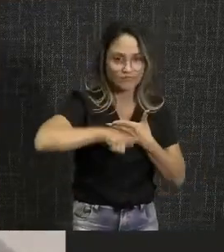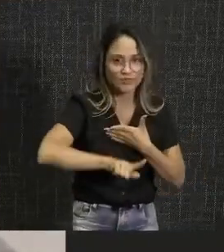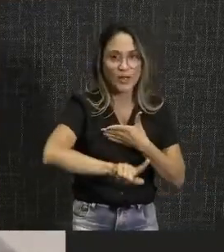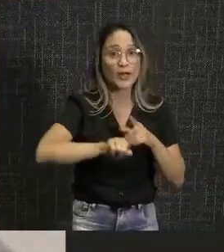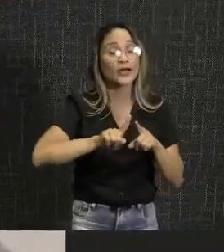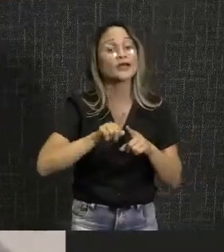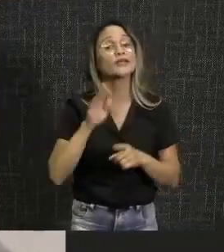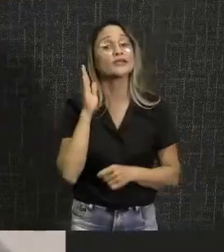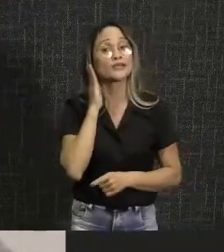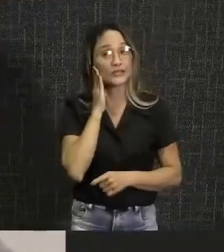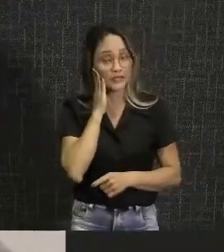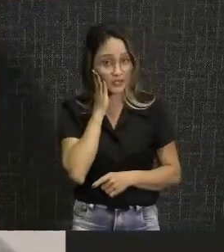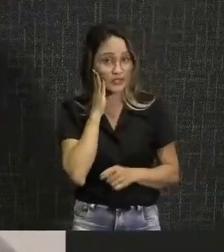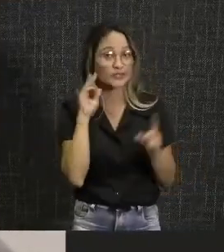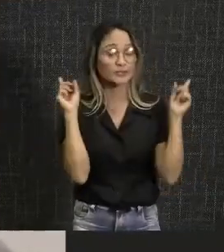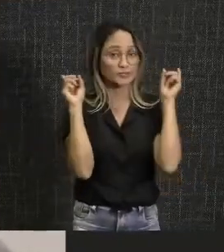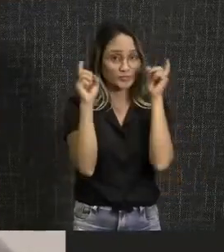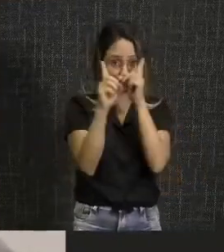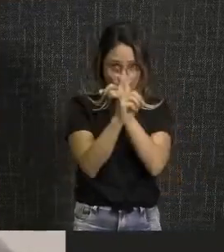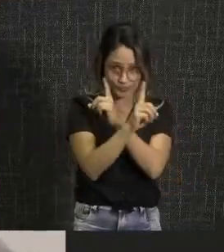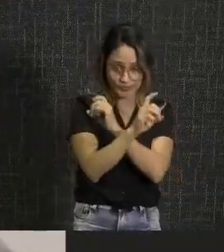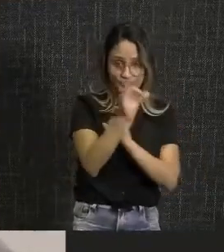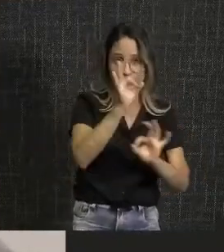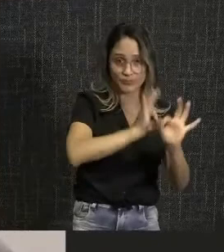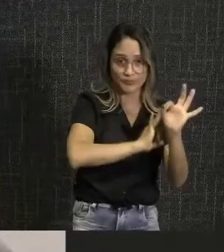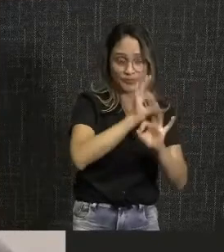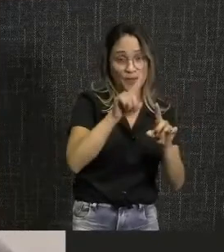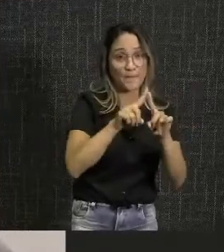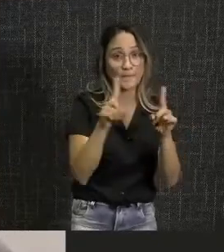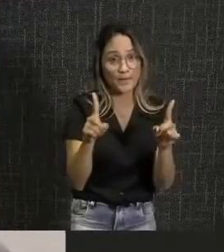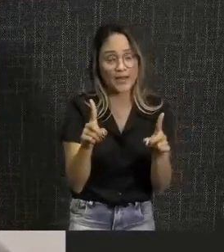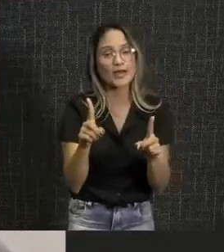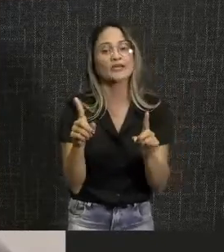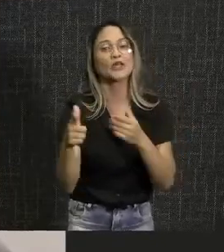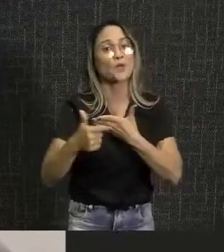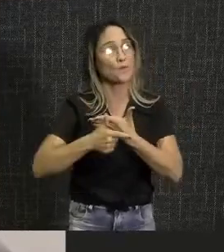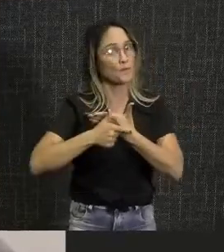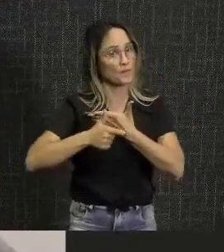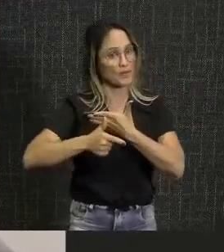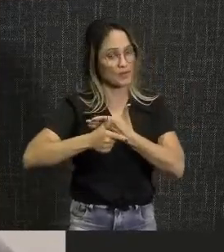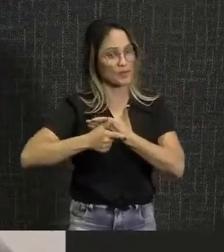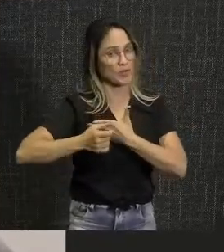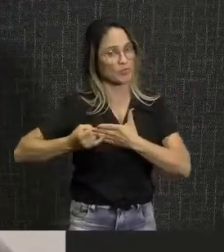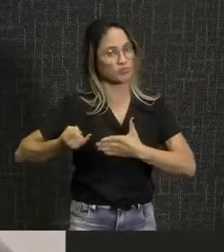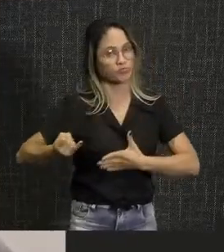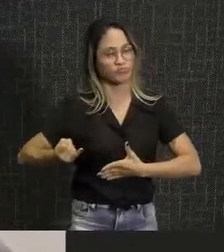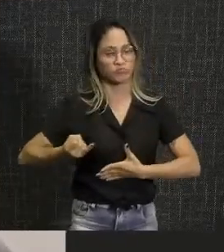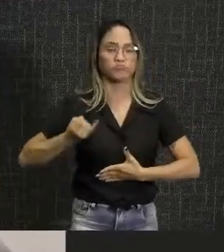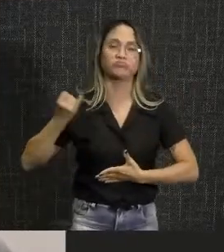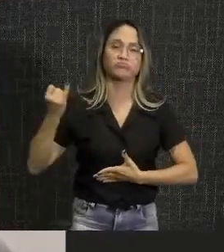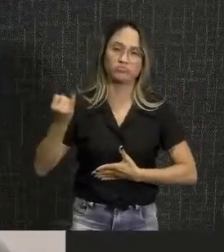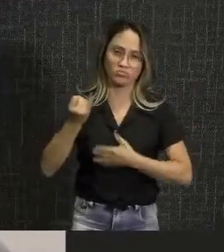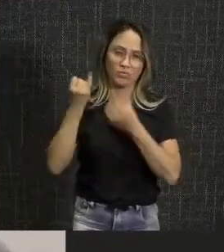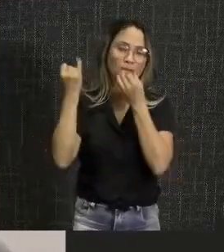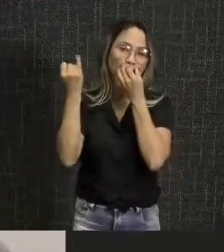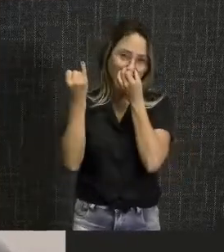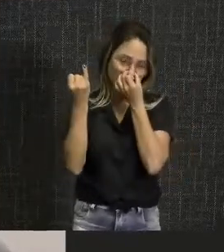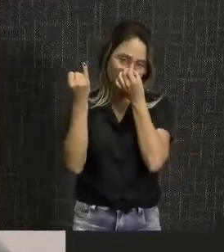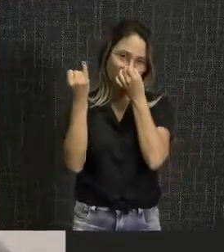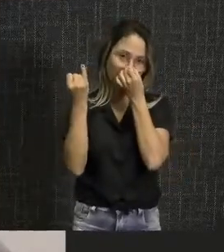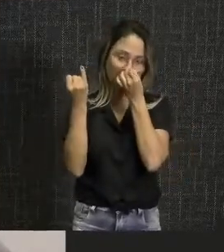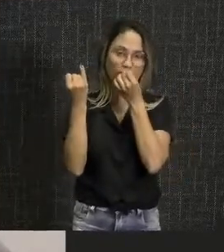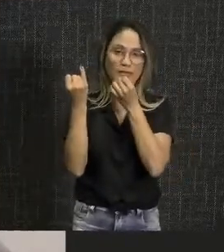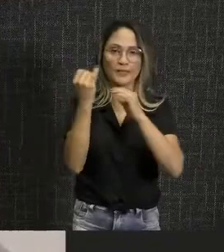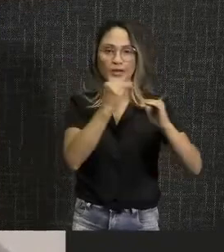dificuldade orçamentária, mas ele exerceu um papel fundamental ali para não cair a